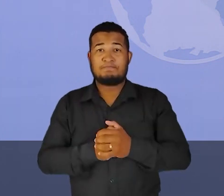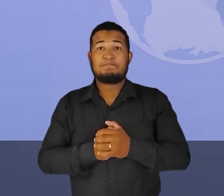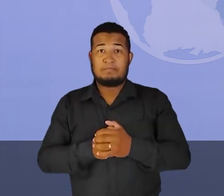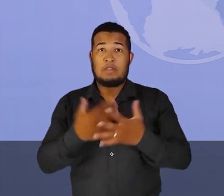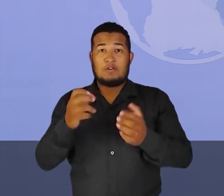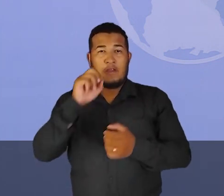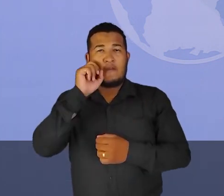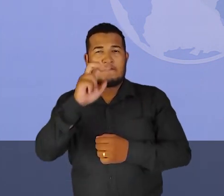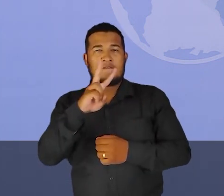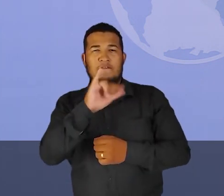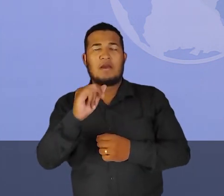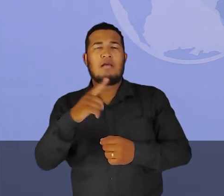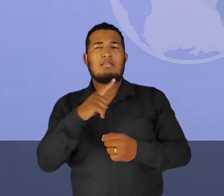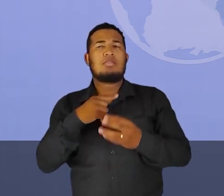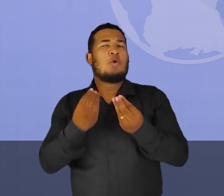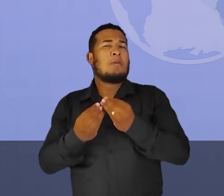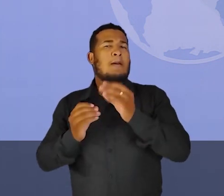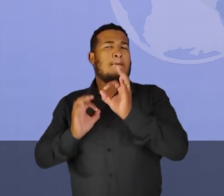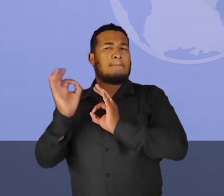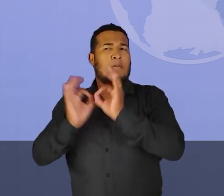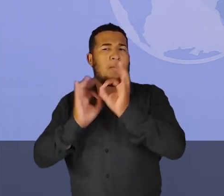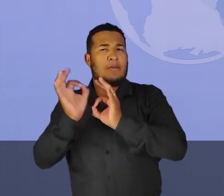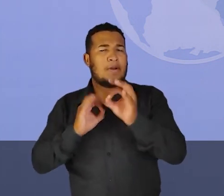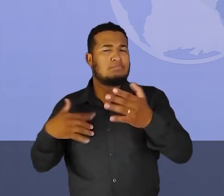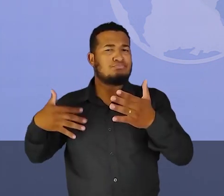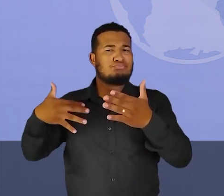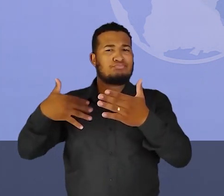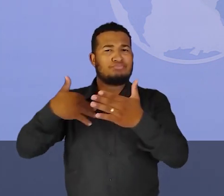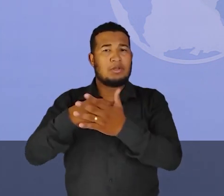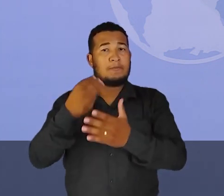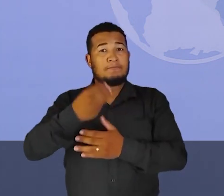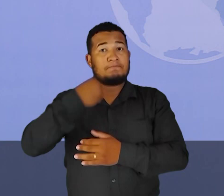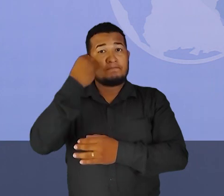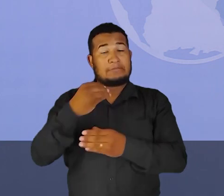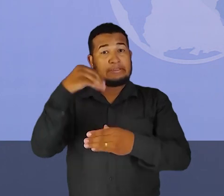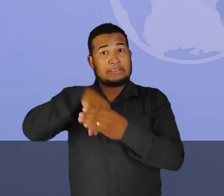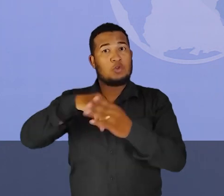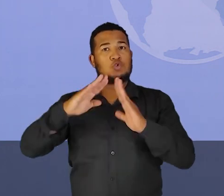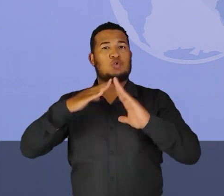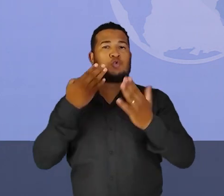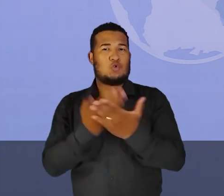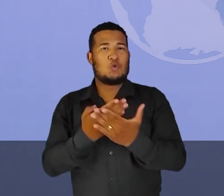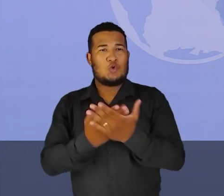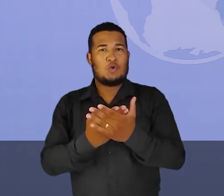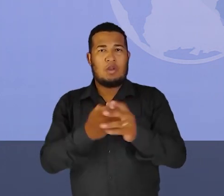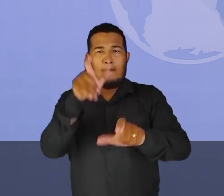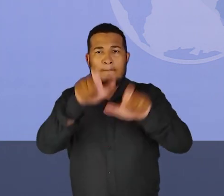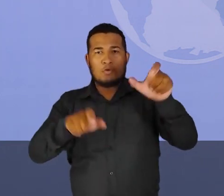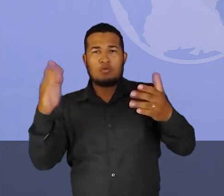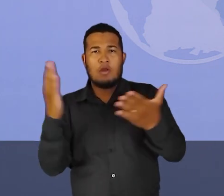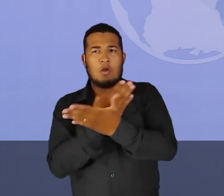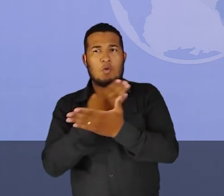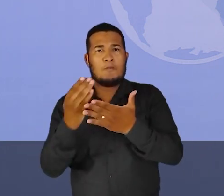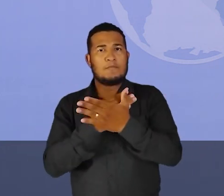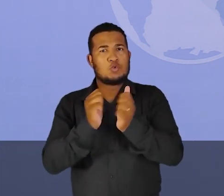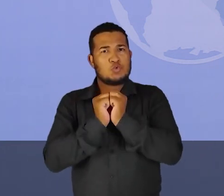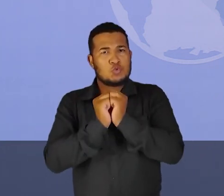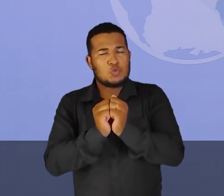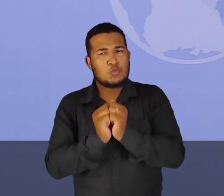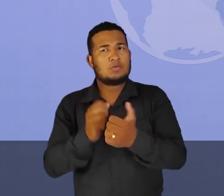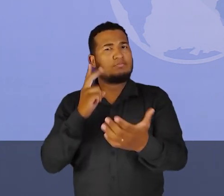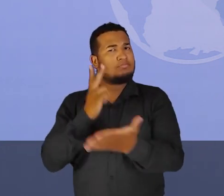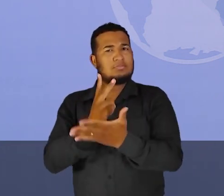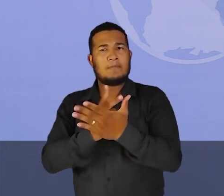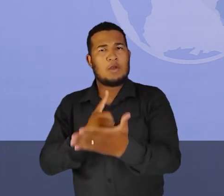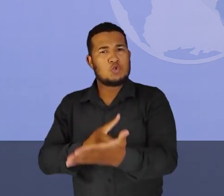observar que vai ter todo um preparo para podermos vivenciar isso na escola. Nós temos pessoas que vão estar do nosso lado, que vão estar nos